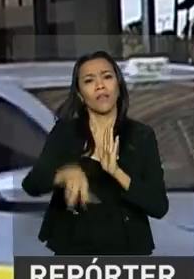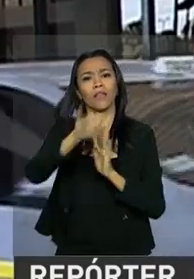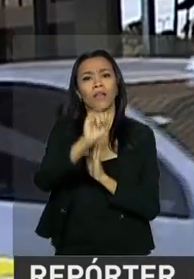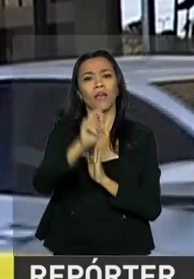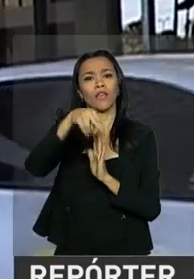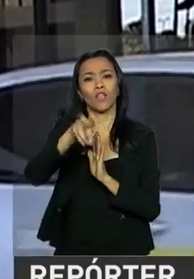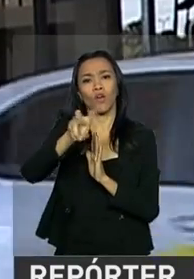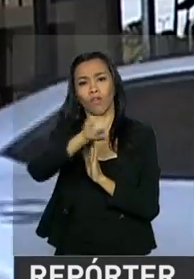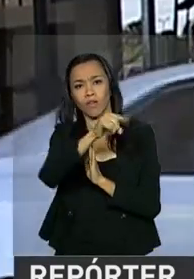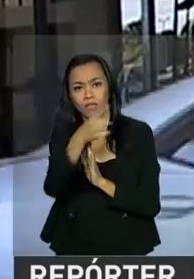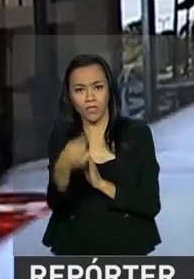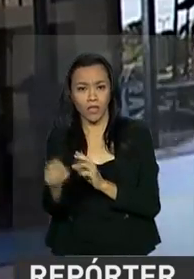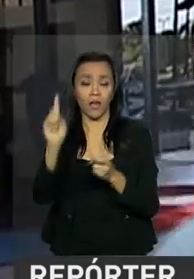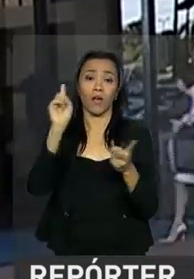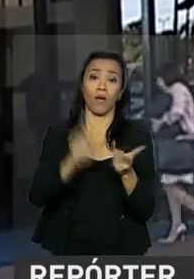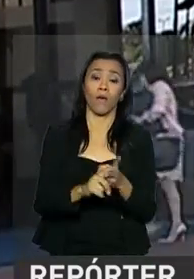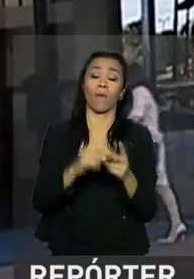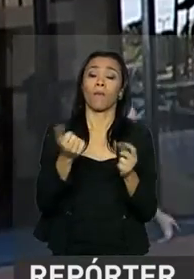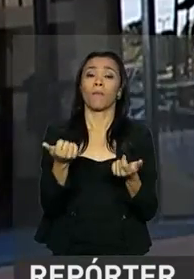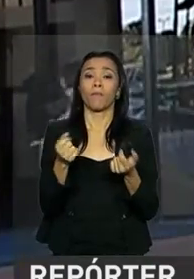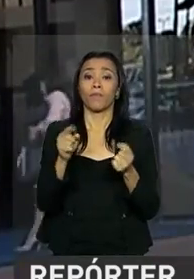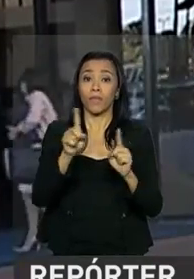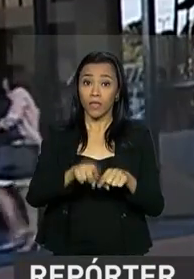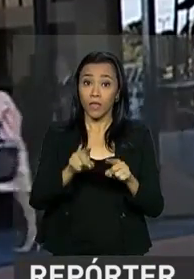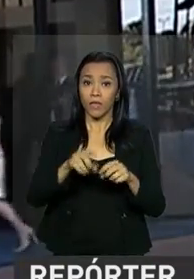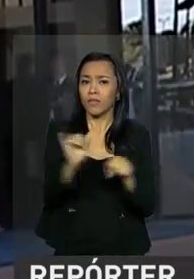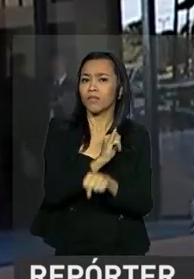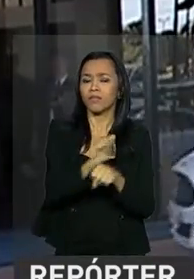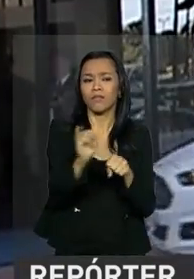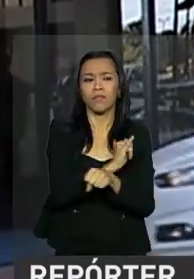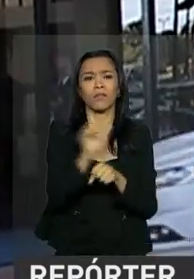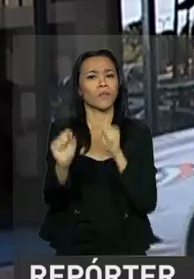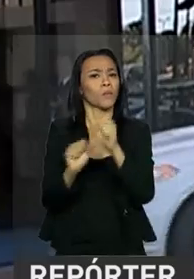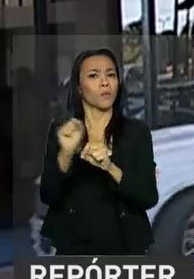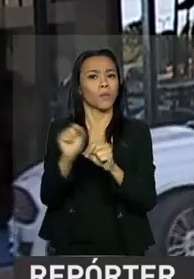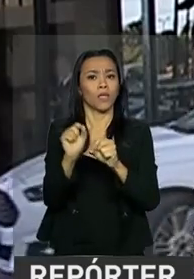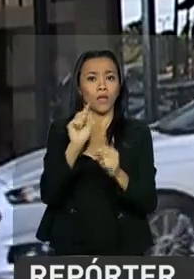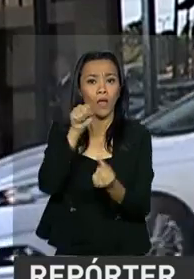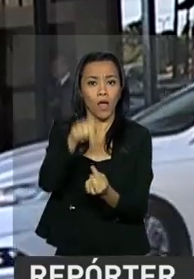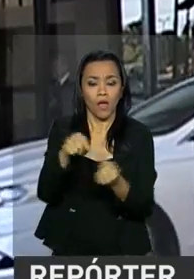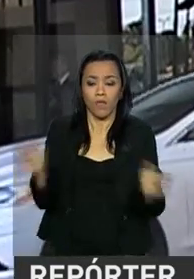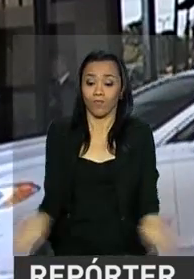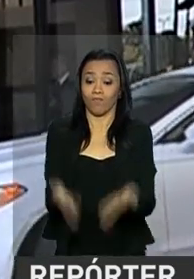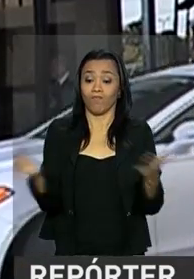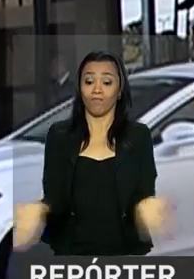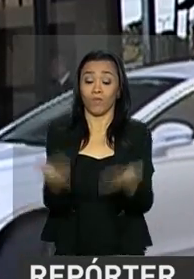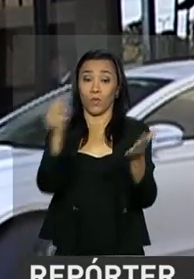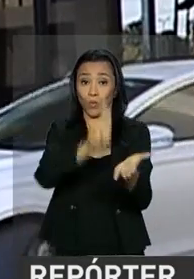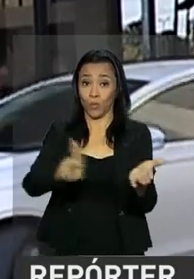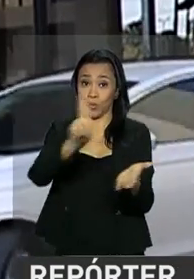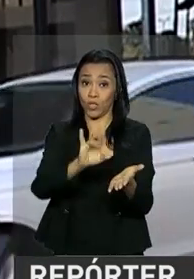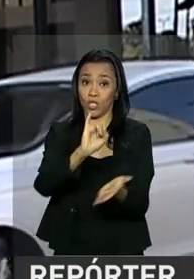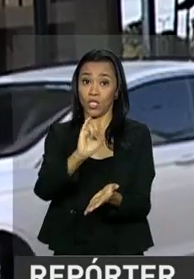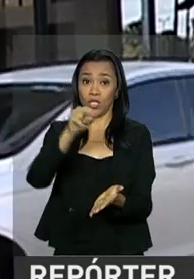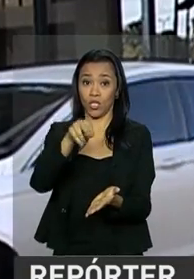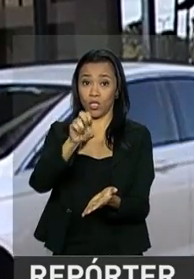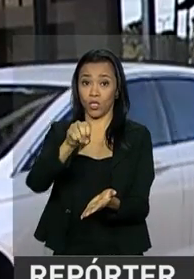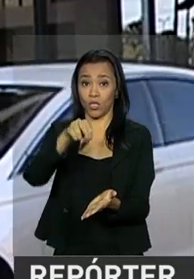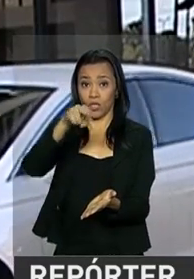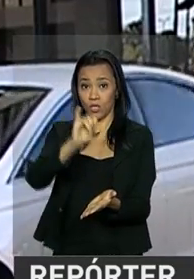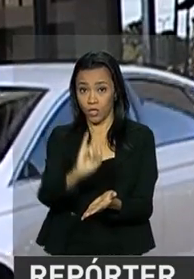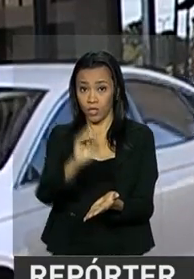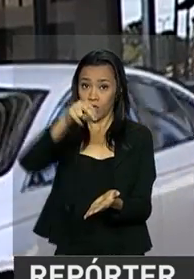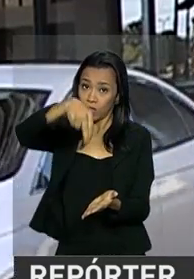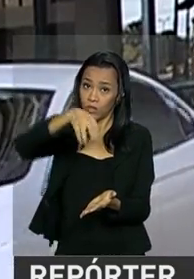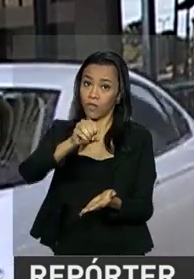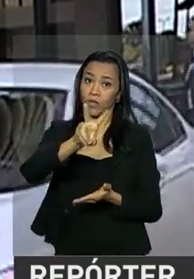à propriedade Industrial quanto com relação aos mecanismos aí de incentivo à inovação essa essa essa